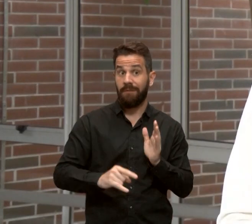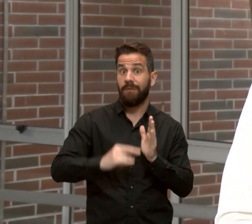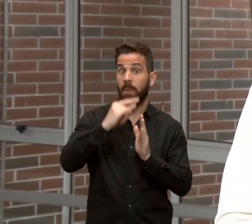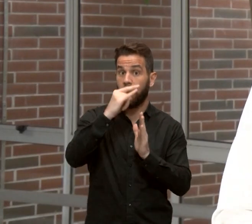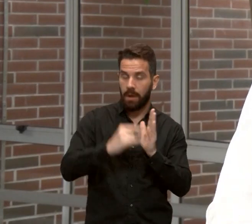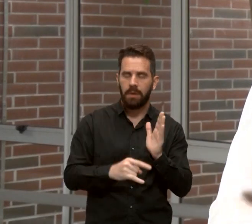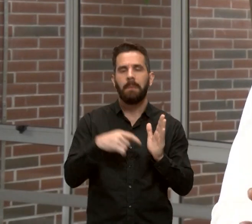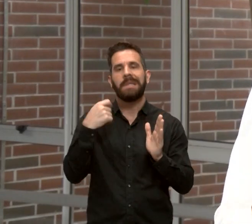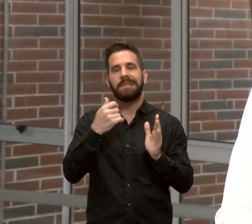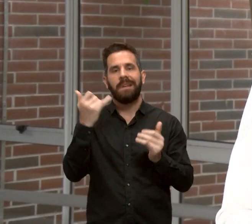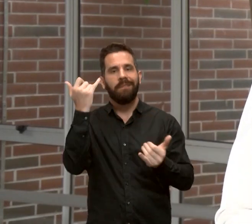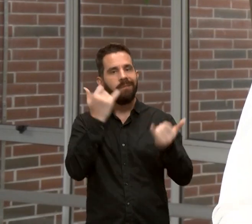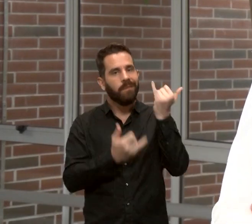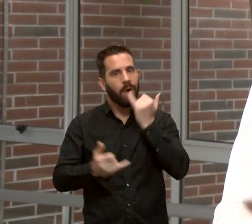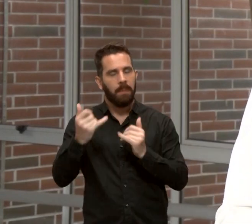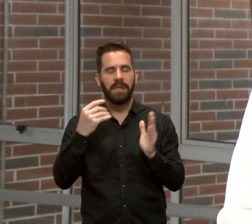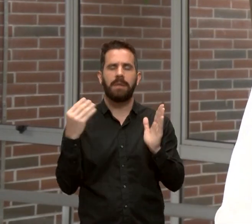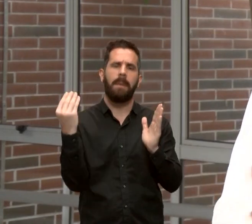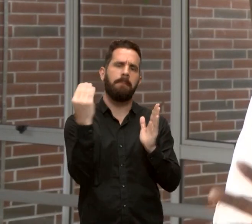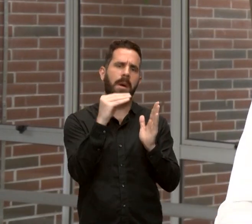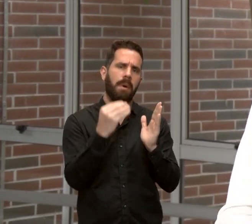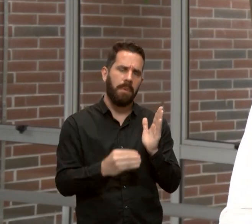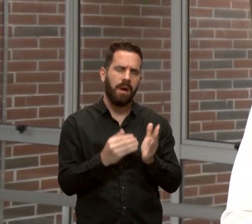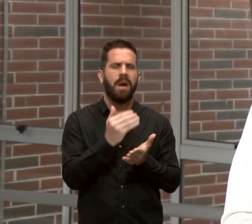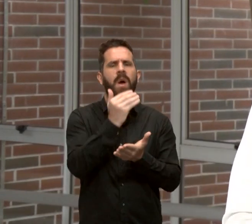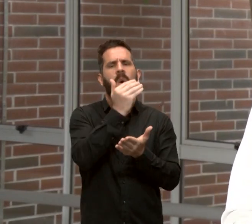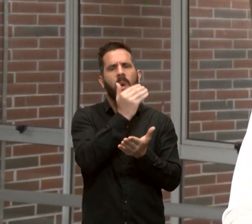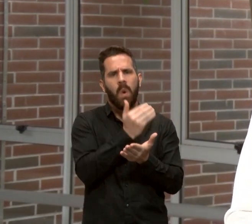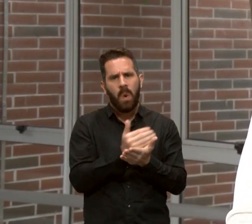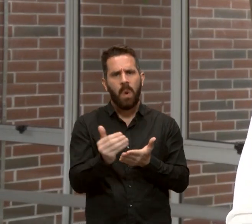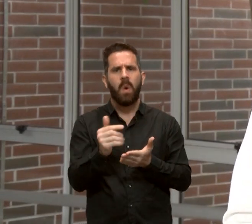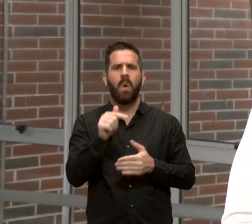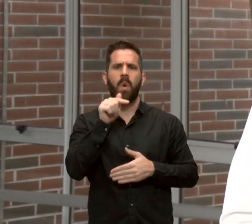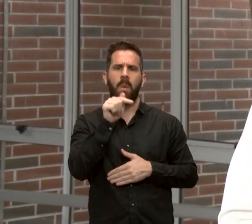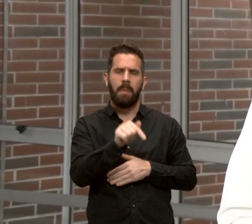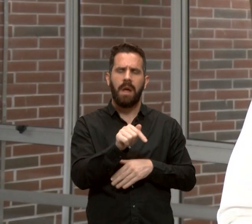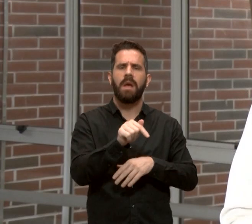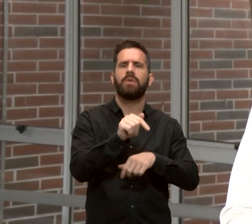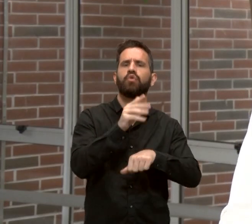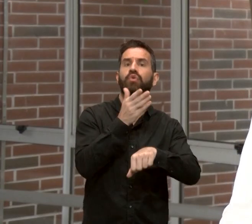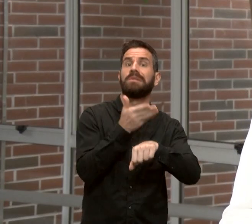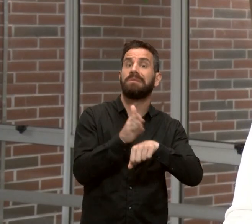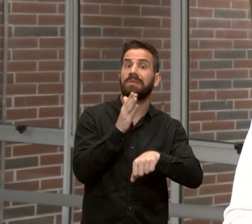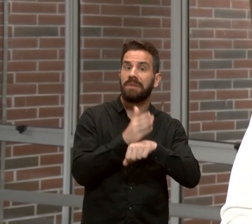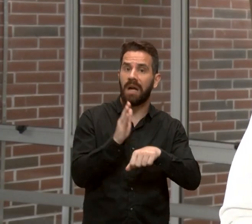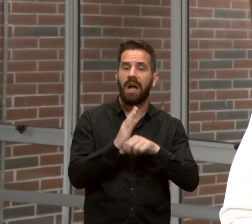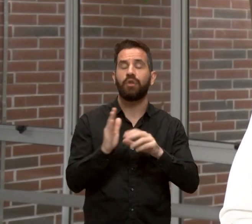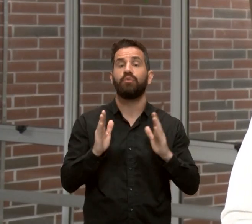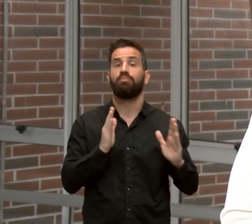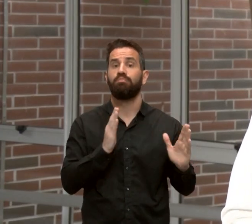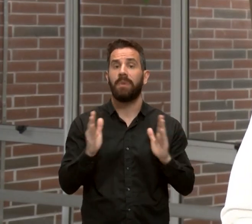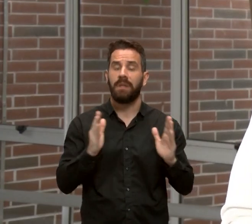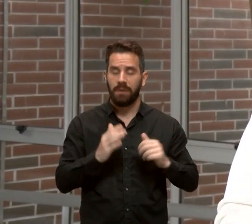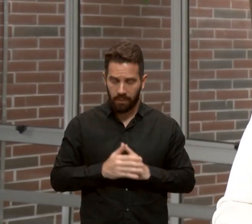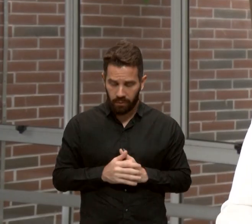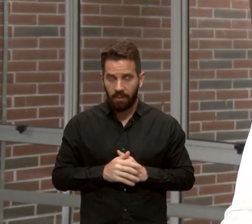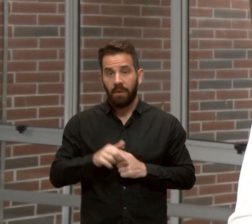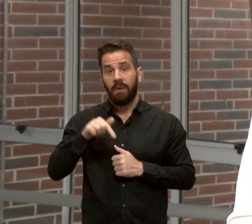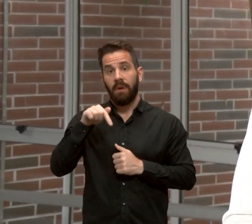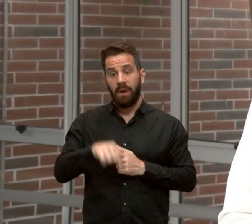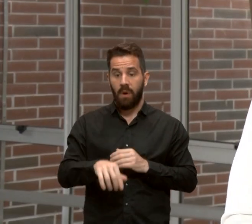as informações desde a sua entrada, período, né, de entrada naquele estágio, se teve interação da UFG